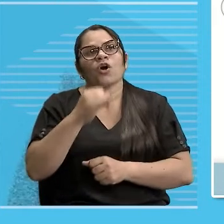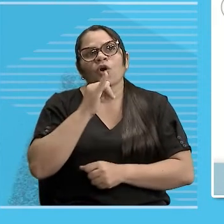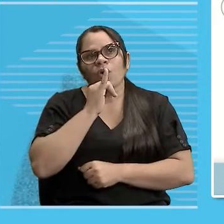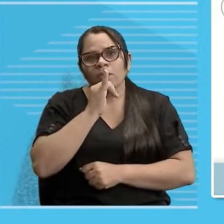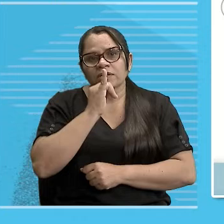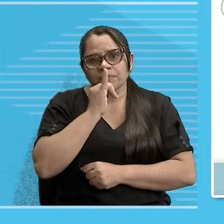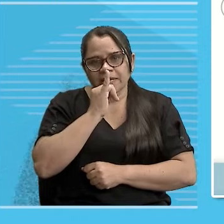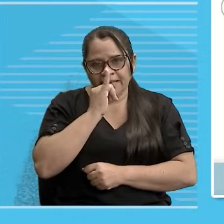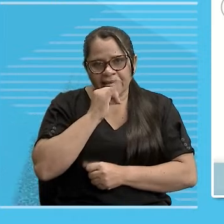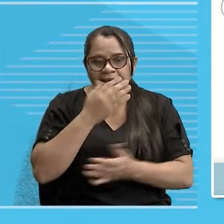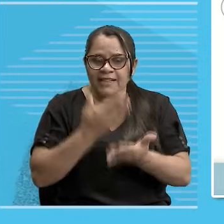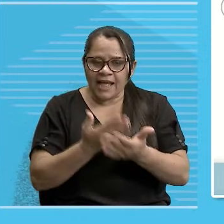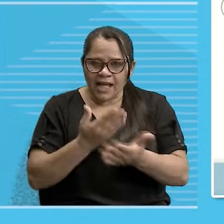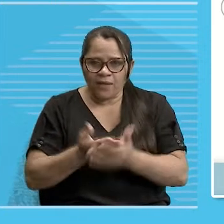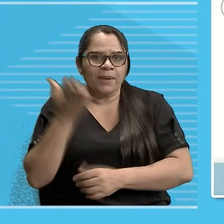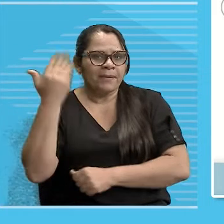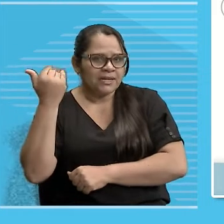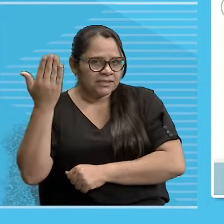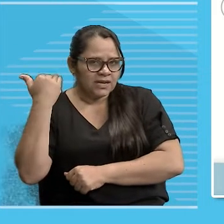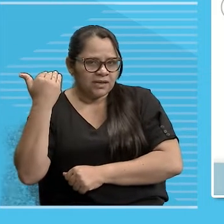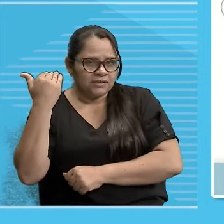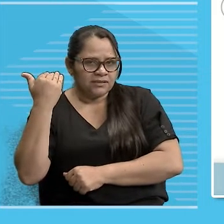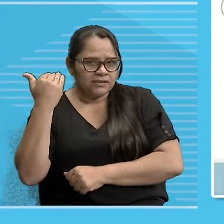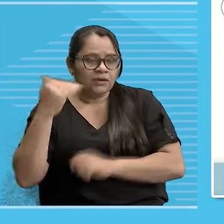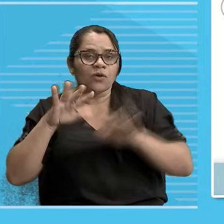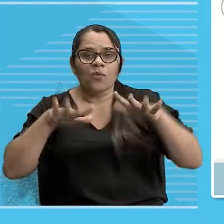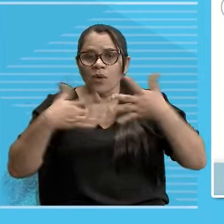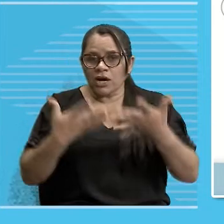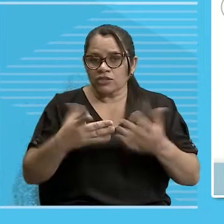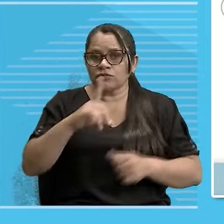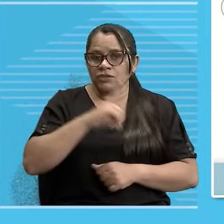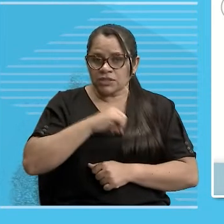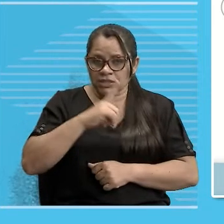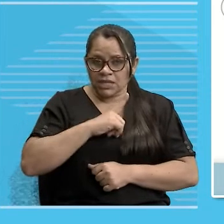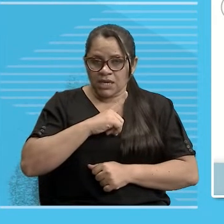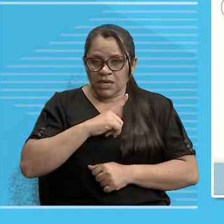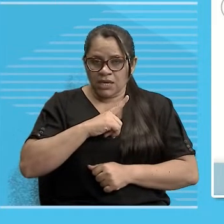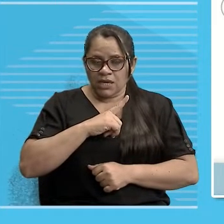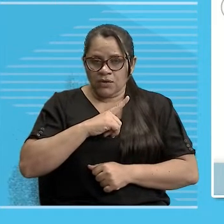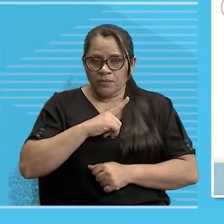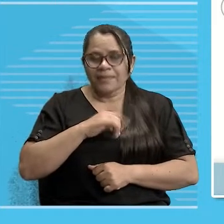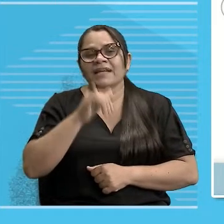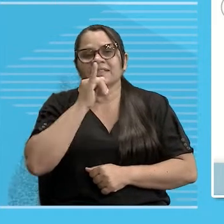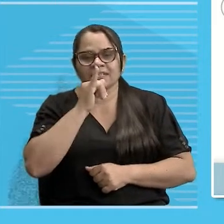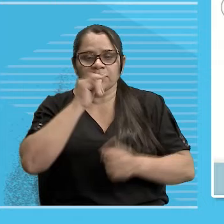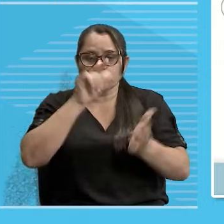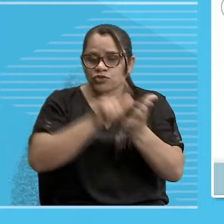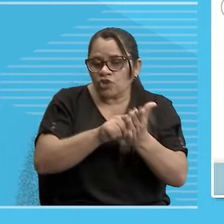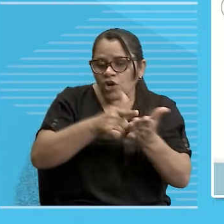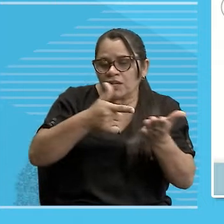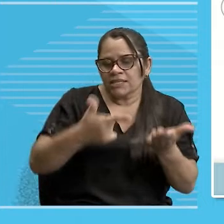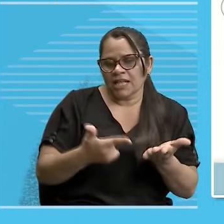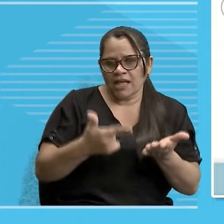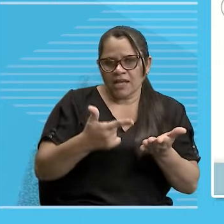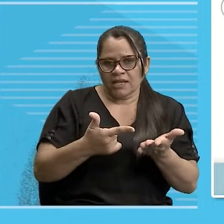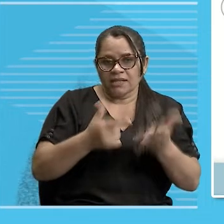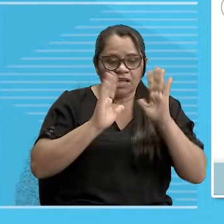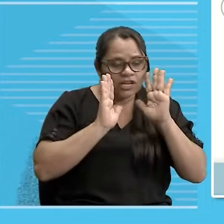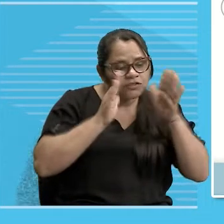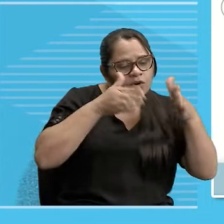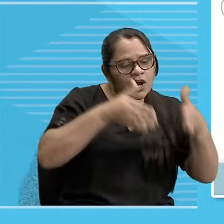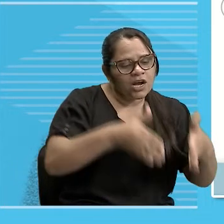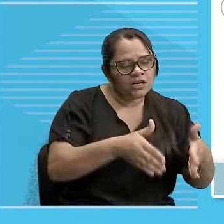na aula da semana passada, quando eu tenho nos jornais, eles abordando a